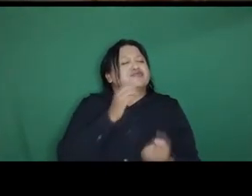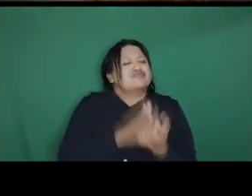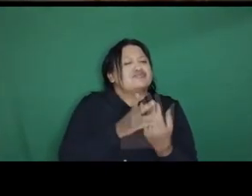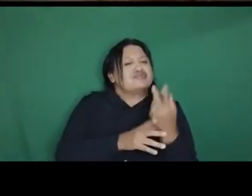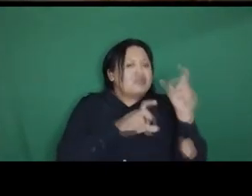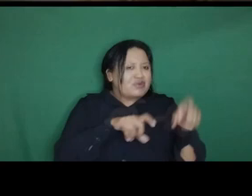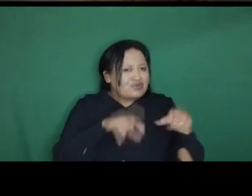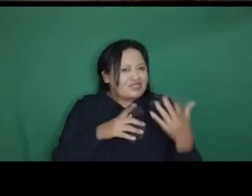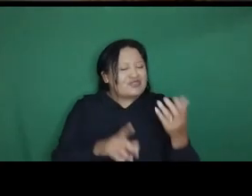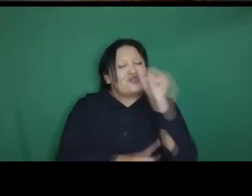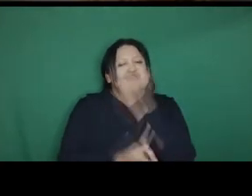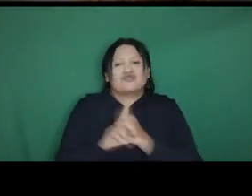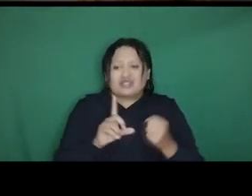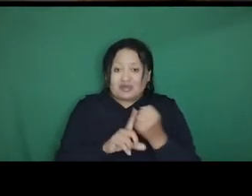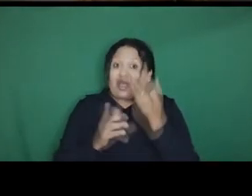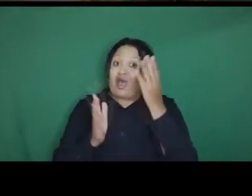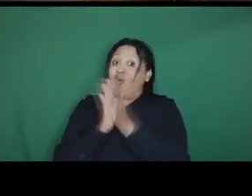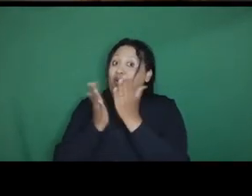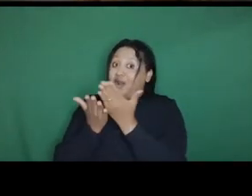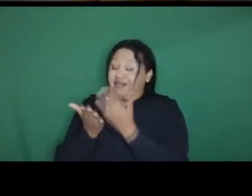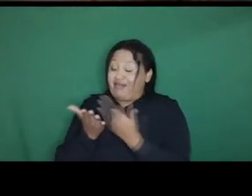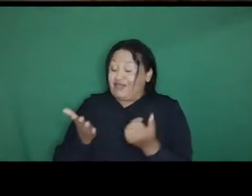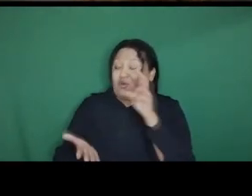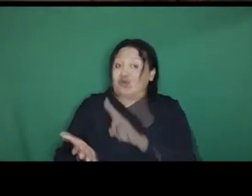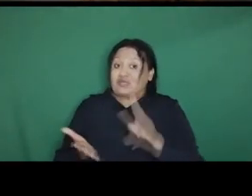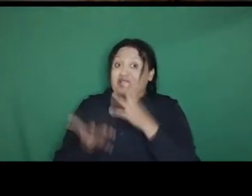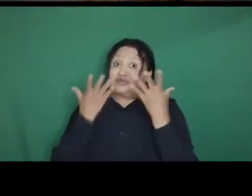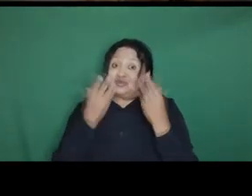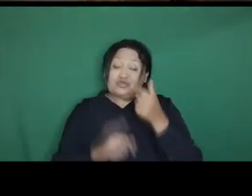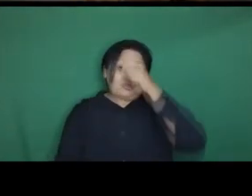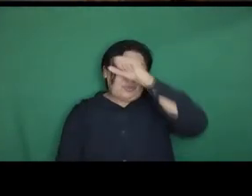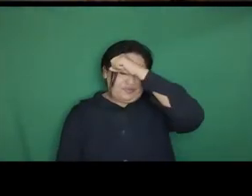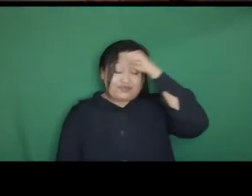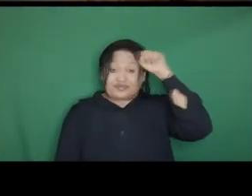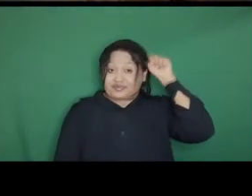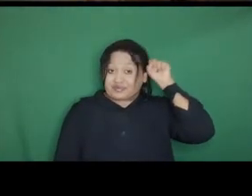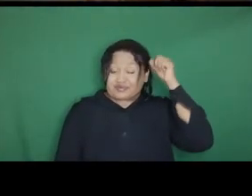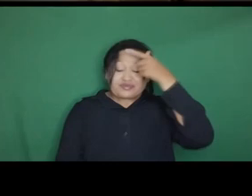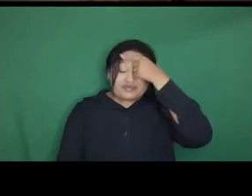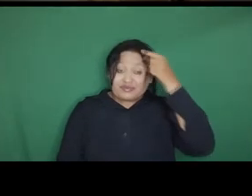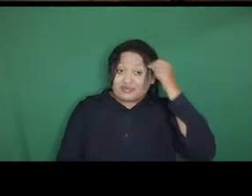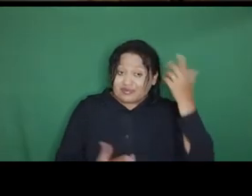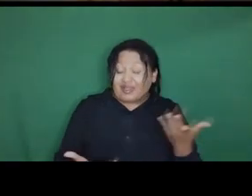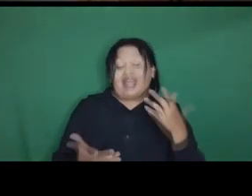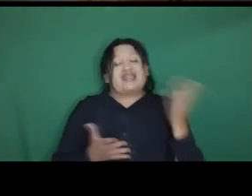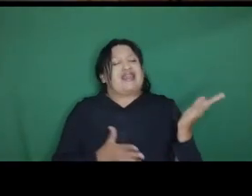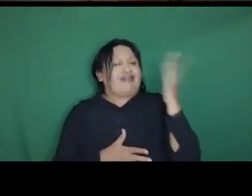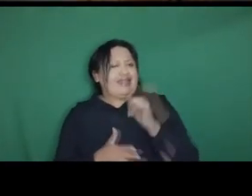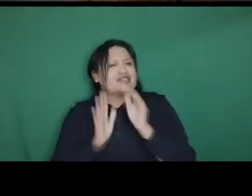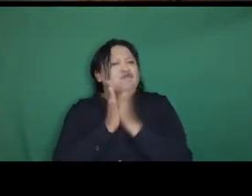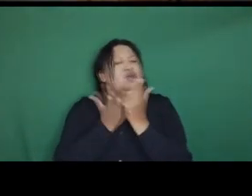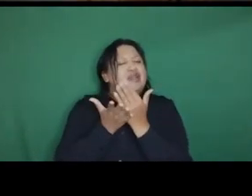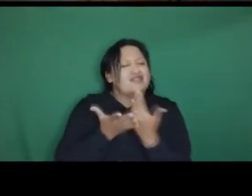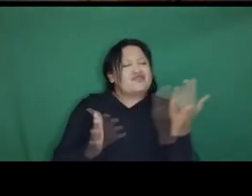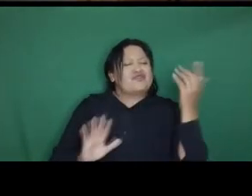socialmente esse livro é um livro bastante utilizado no meio acadêmico de Tânia né quintoneiro E ela traz